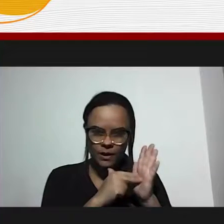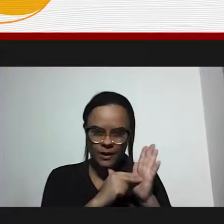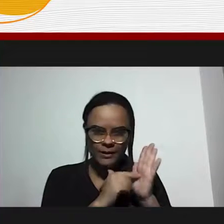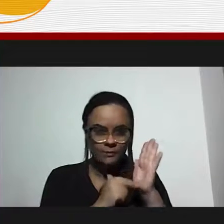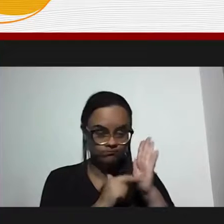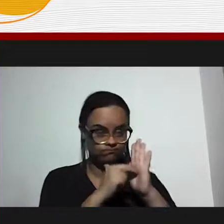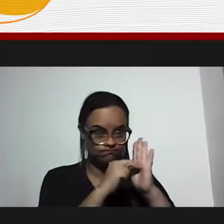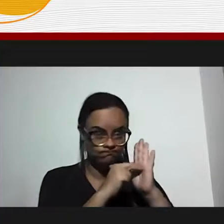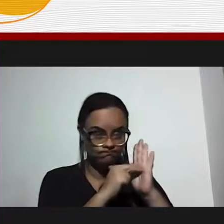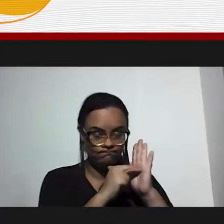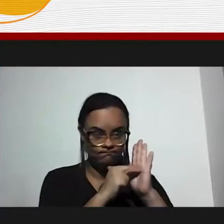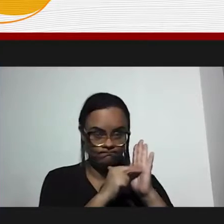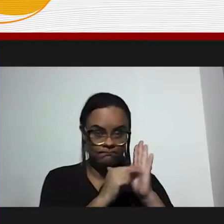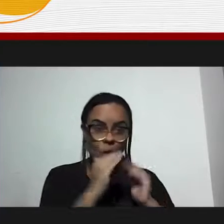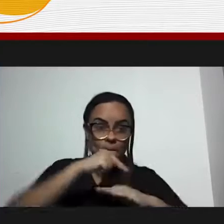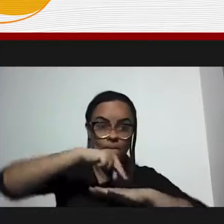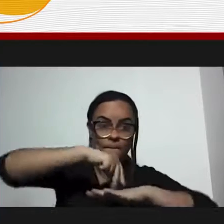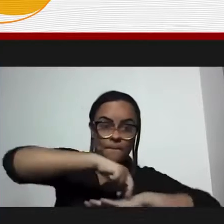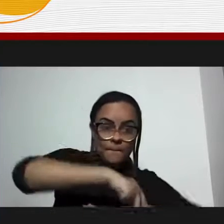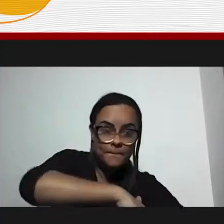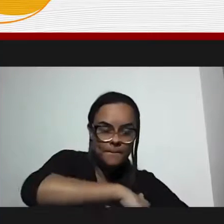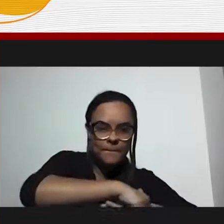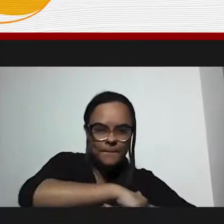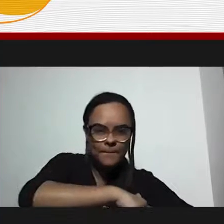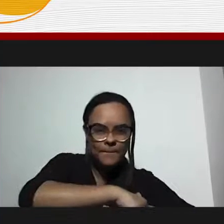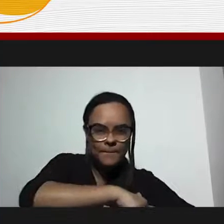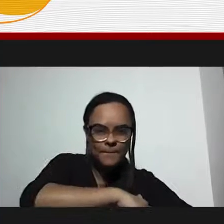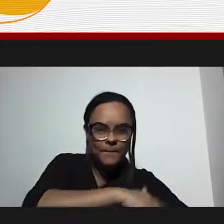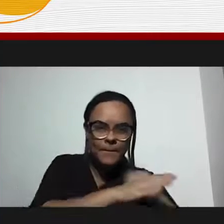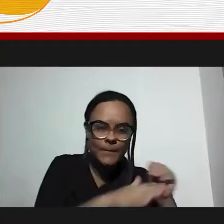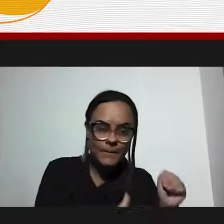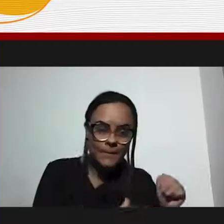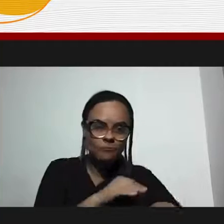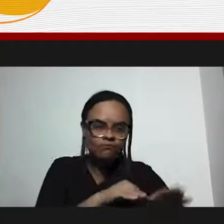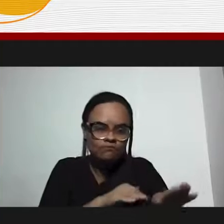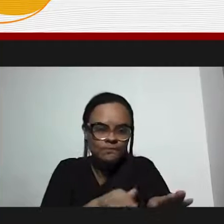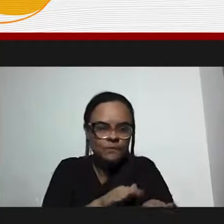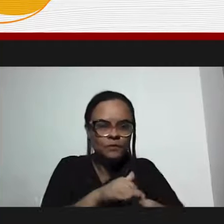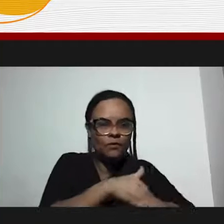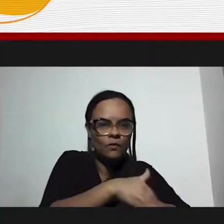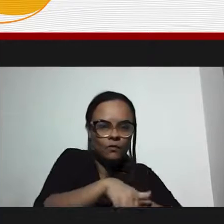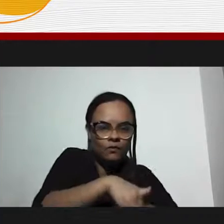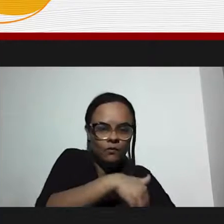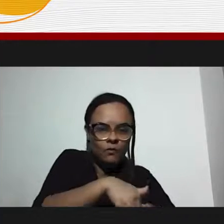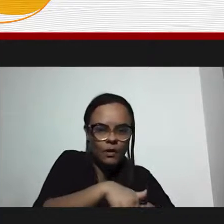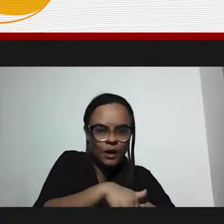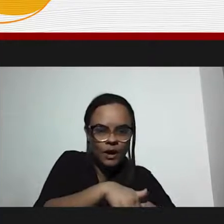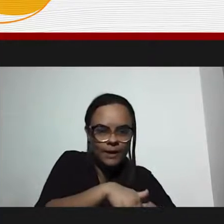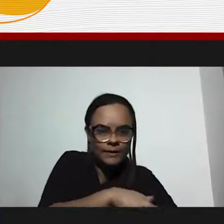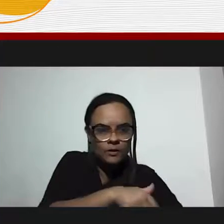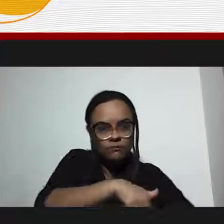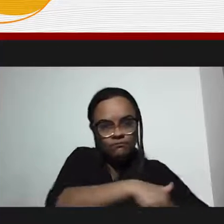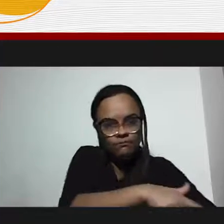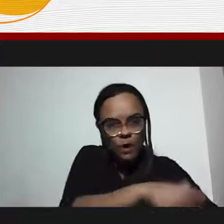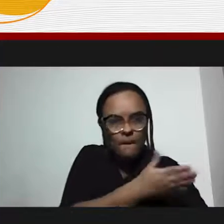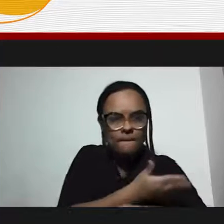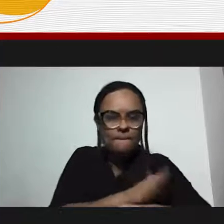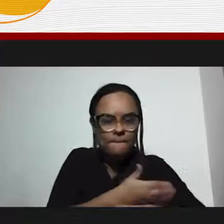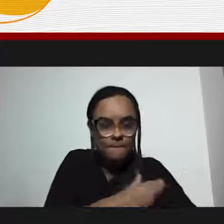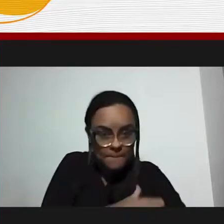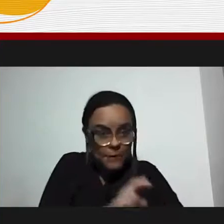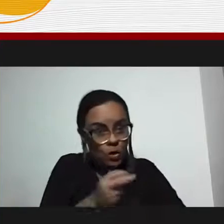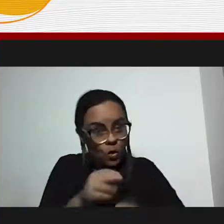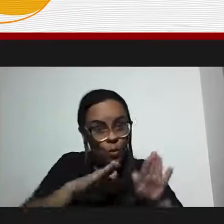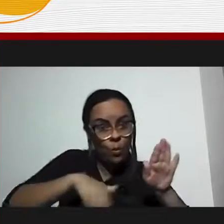esse degrau descia para a gente poder chegar até a borda da piscina, se jogar, começar a treinar ou